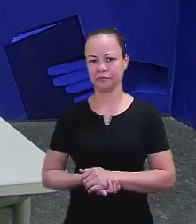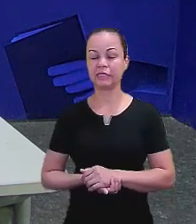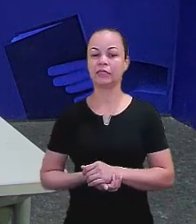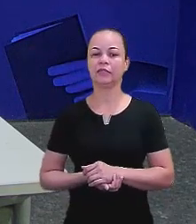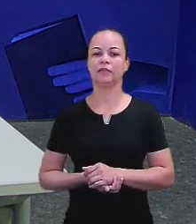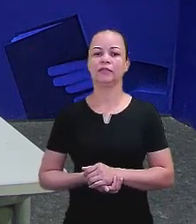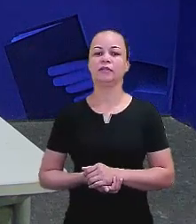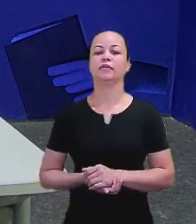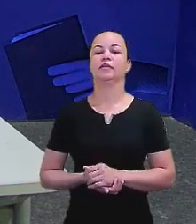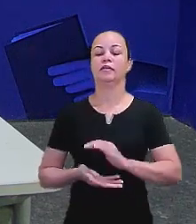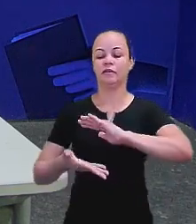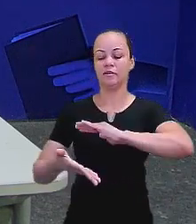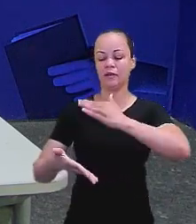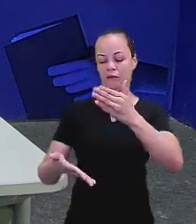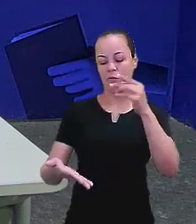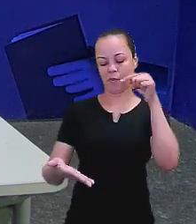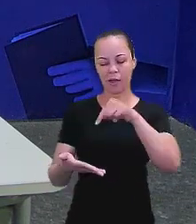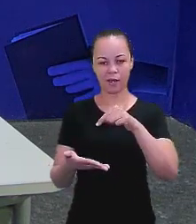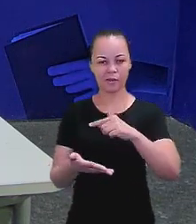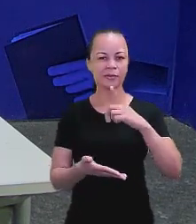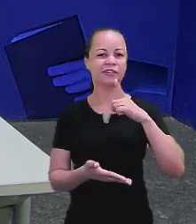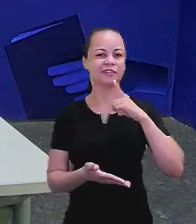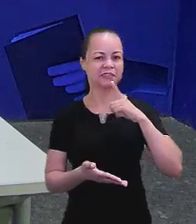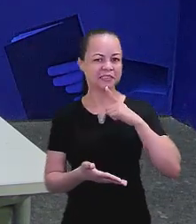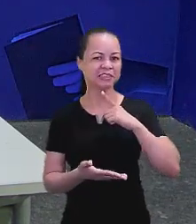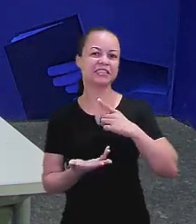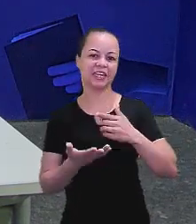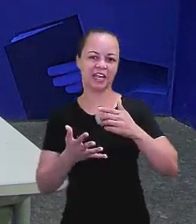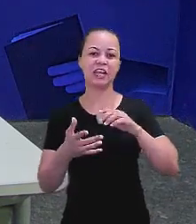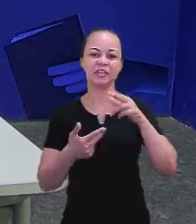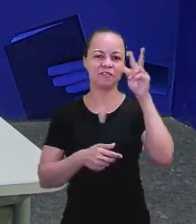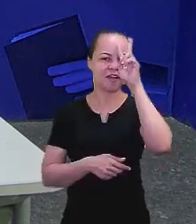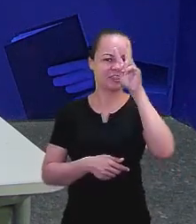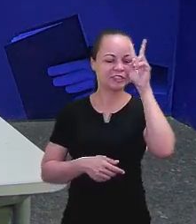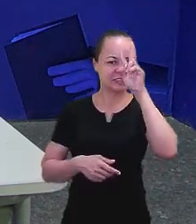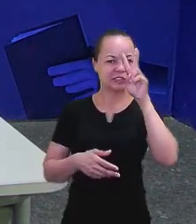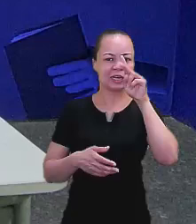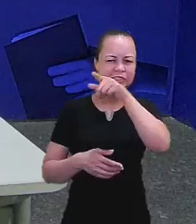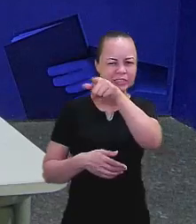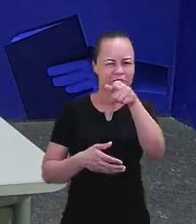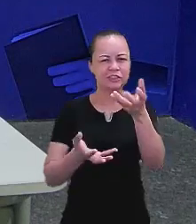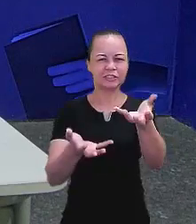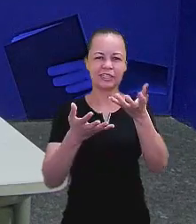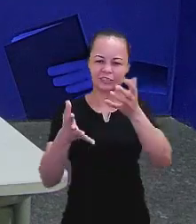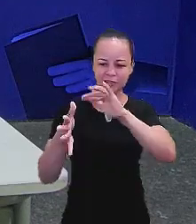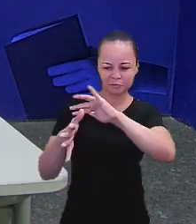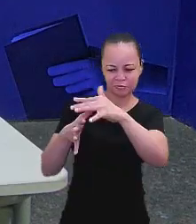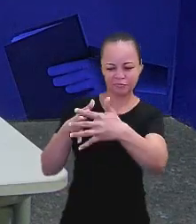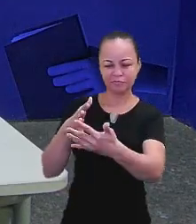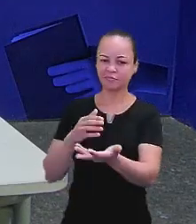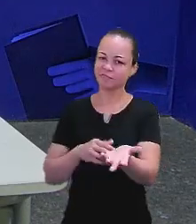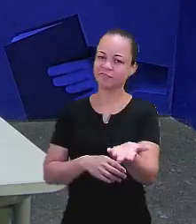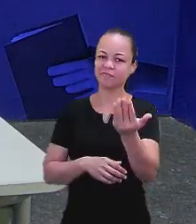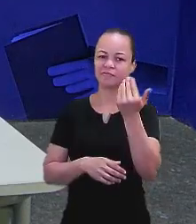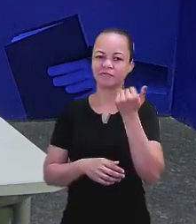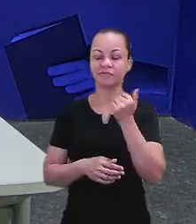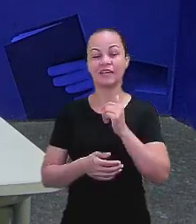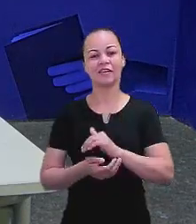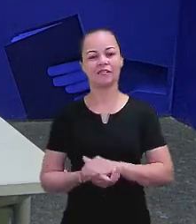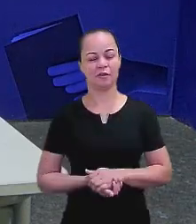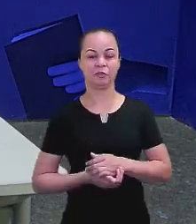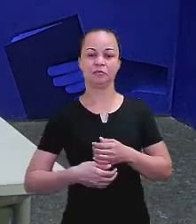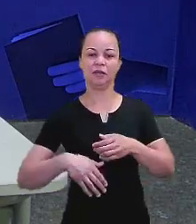Aqui no meu baú tem sempre uma história. Quem quiser ouvir, agora vem